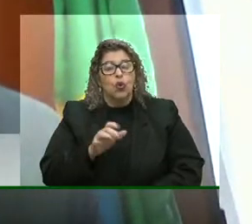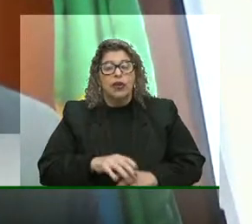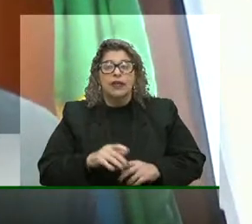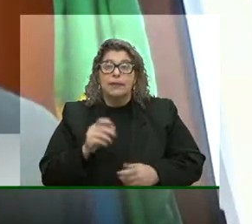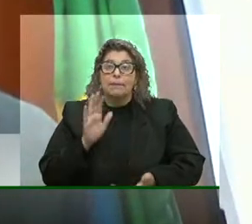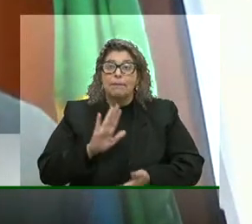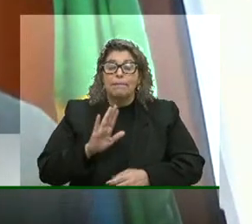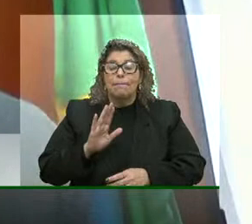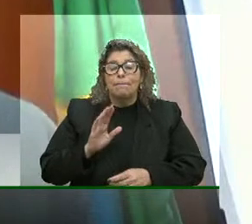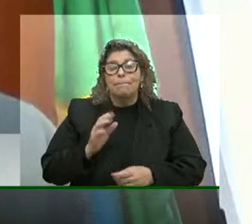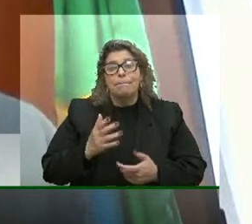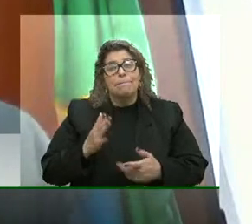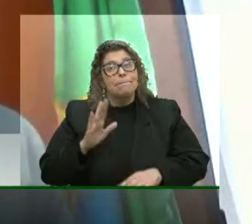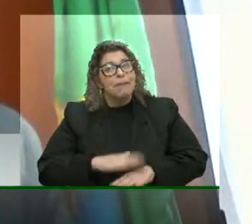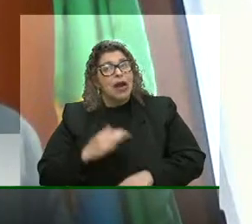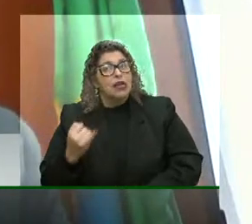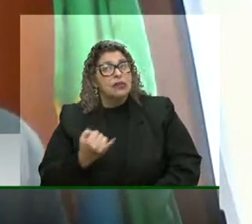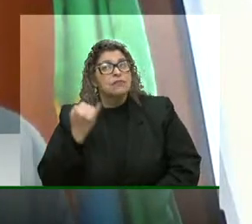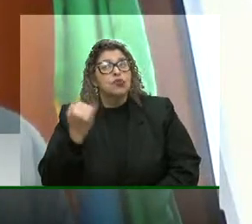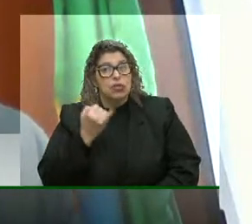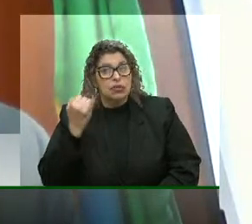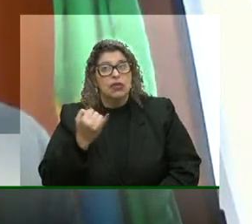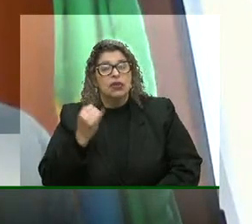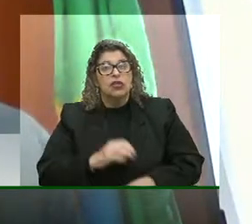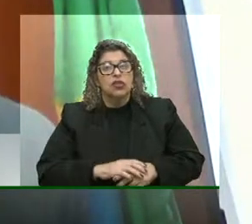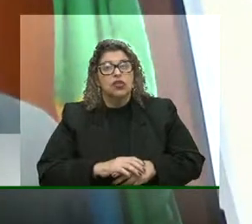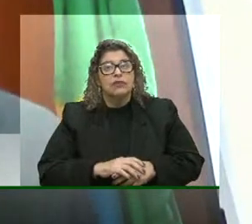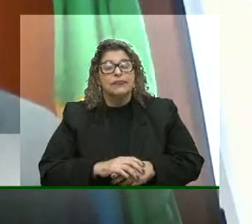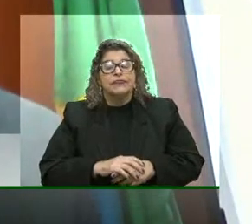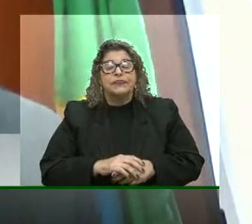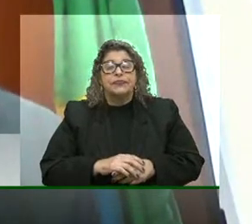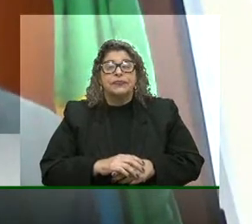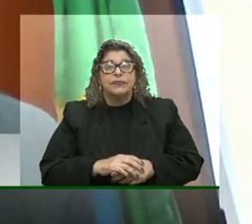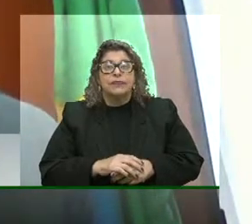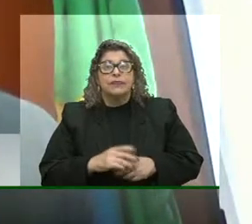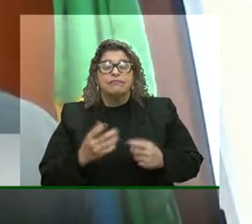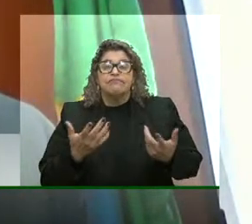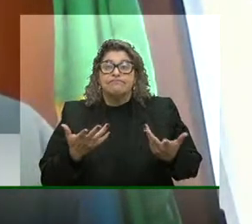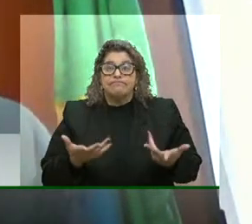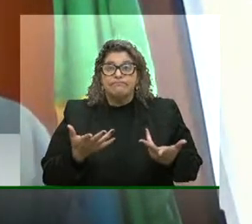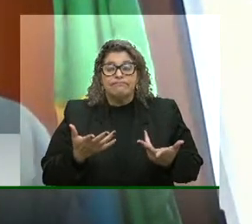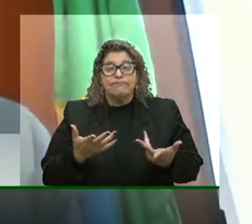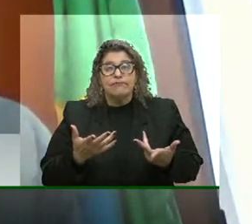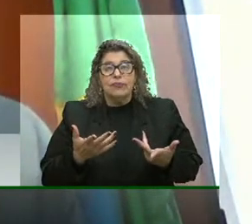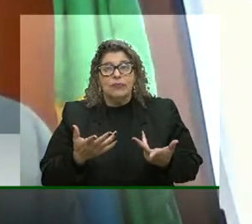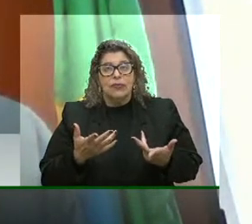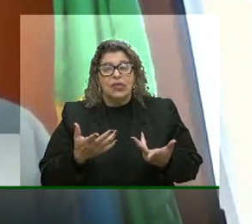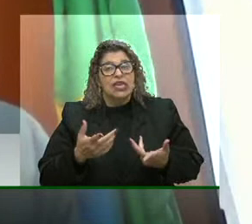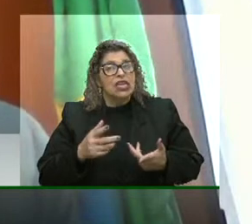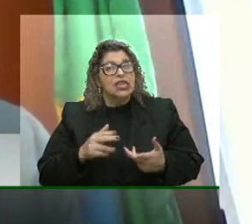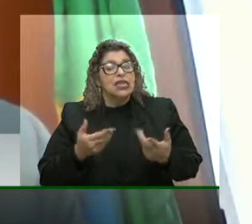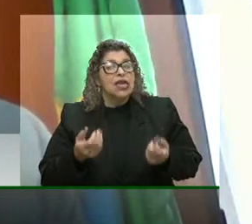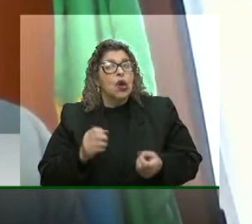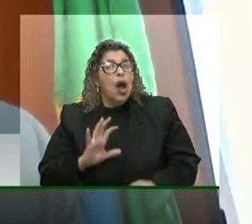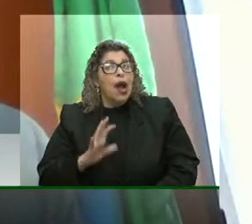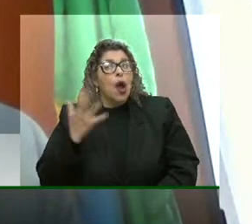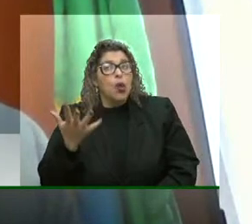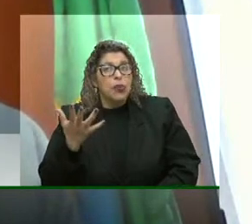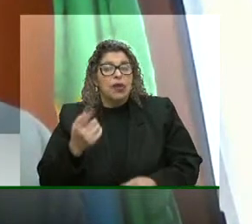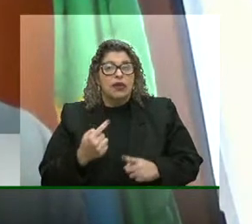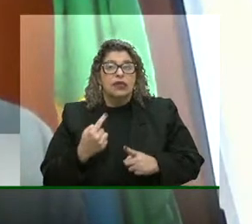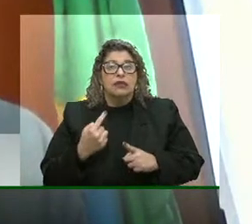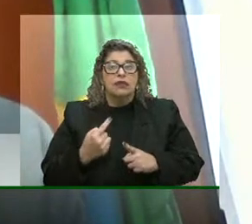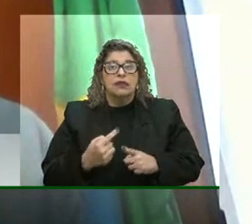complexidade, pouco dinamismo, entrasse, porventura, em uma espiral depressiva que fosse irreversível. Não é o